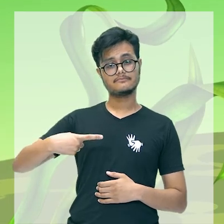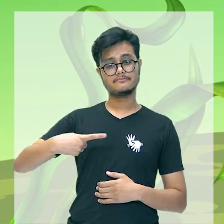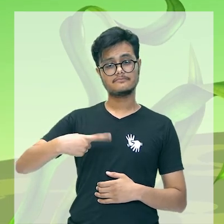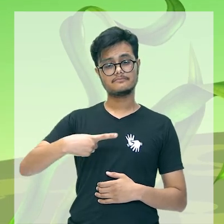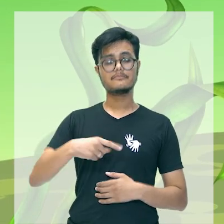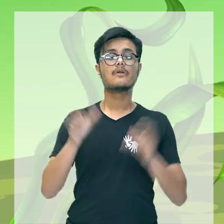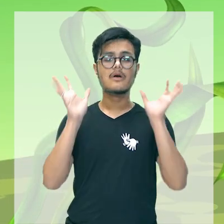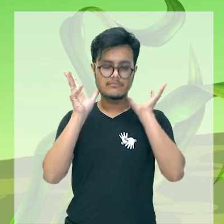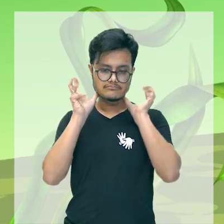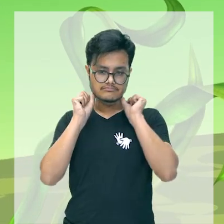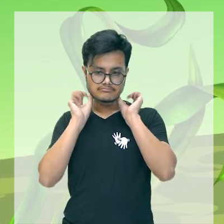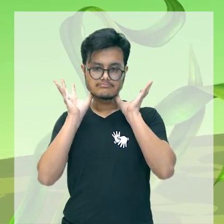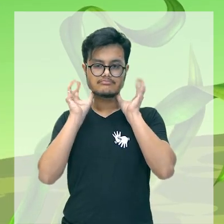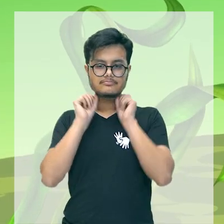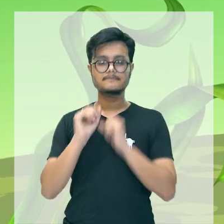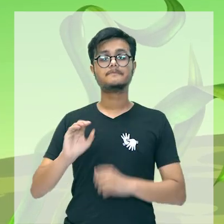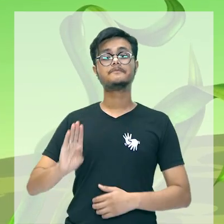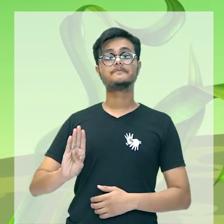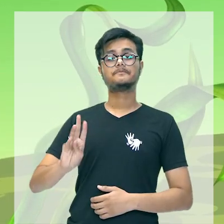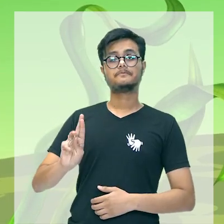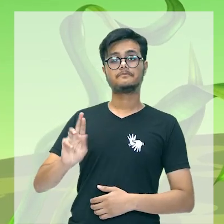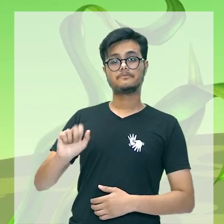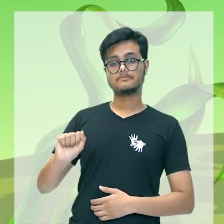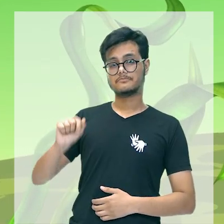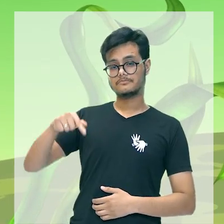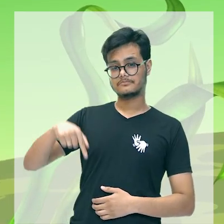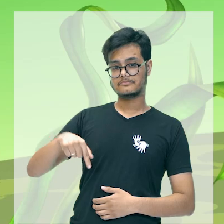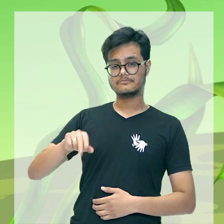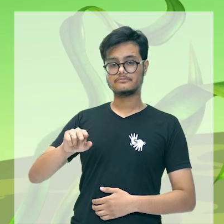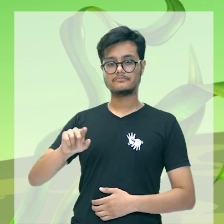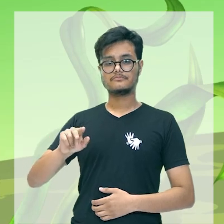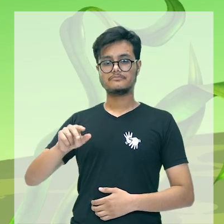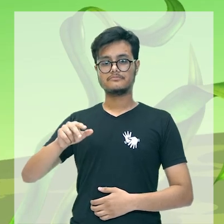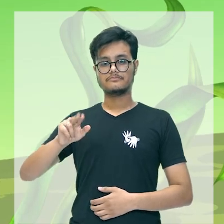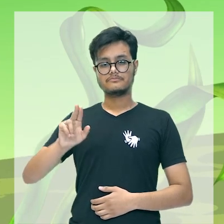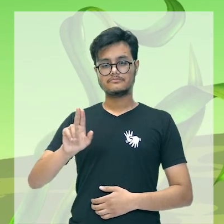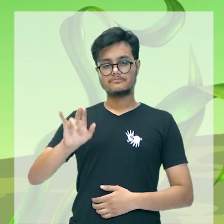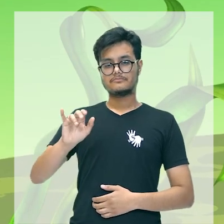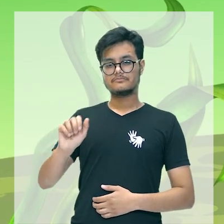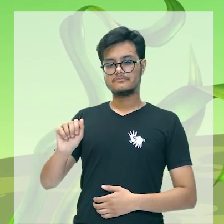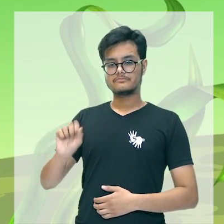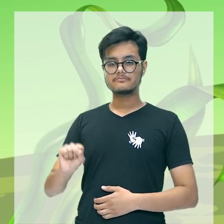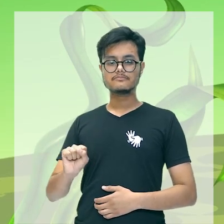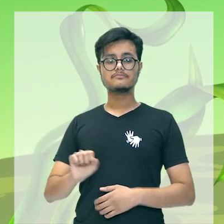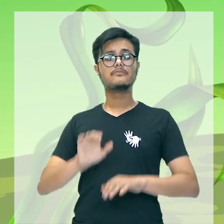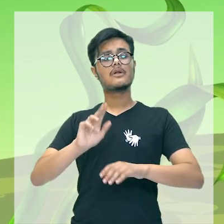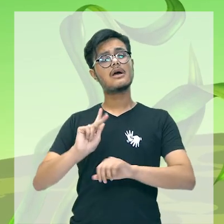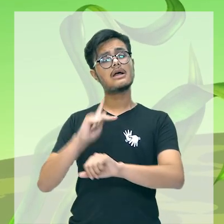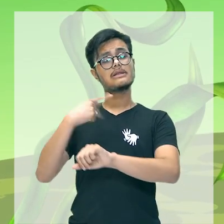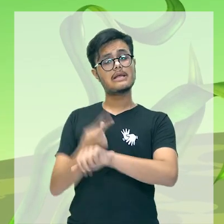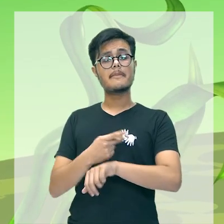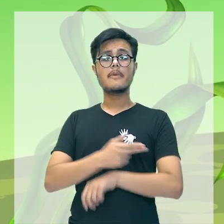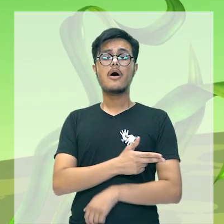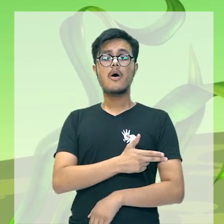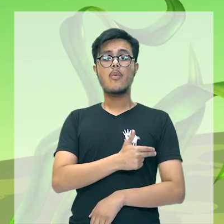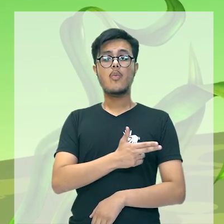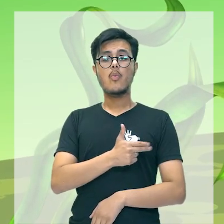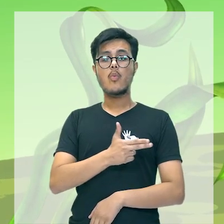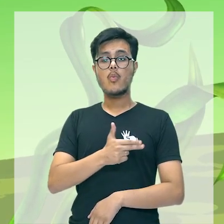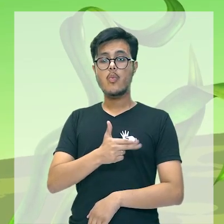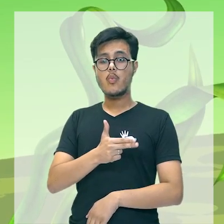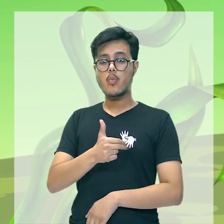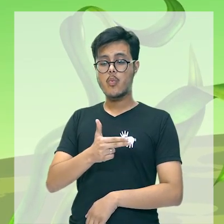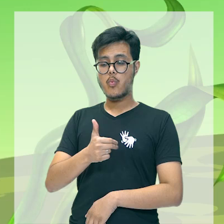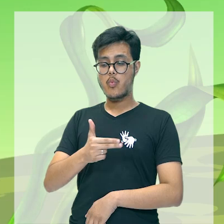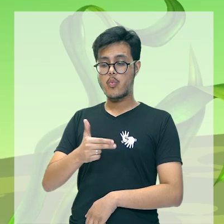possuir brânquias para poder respirar dentro dessa água, realizar as trocas gasosas. E com o passar do tempo, eles vão aí